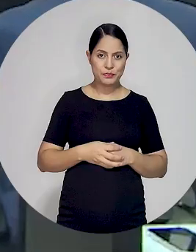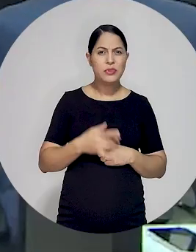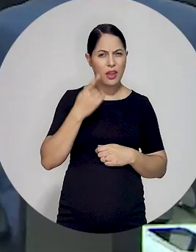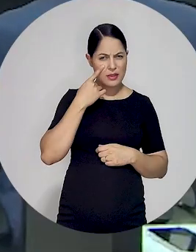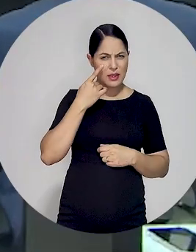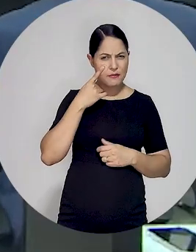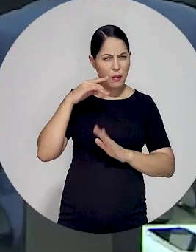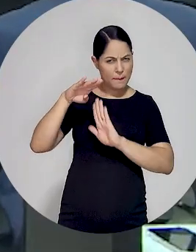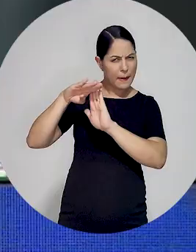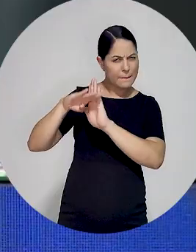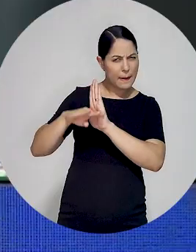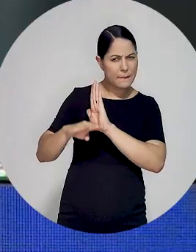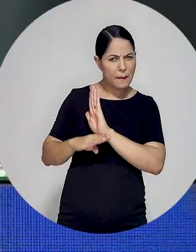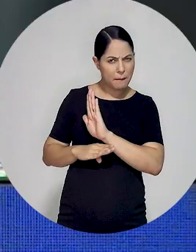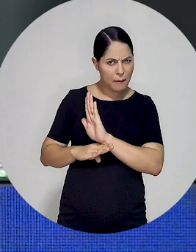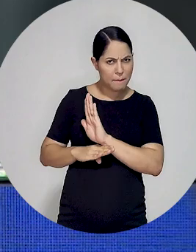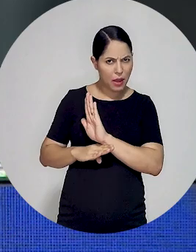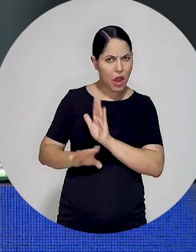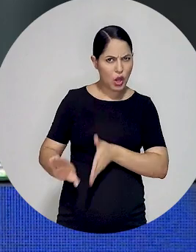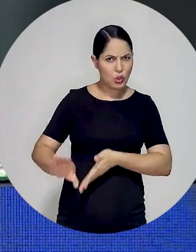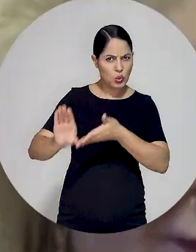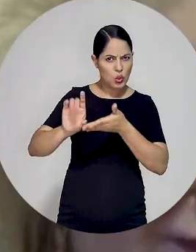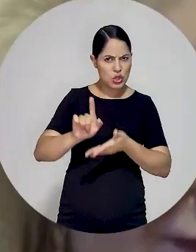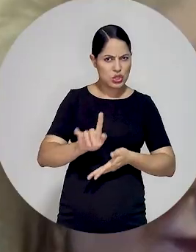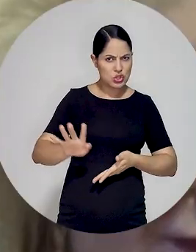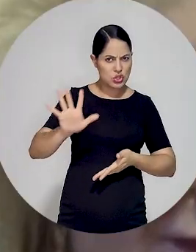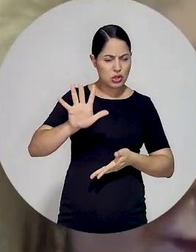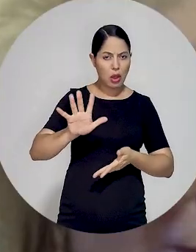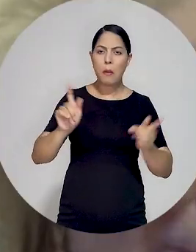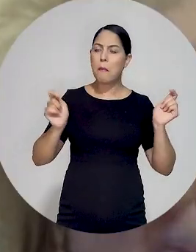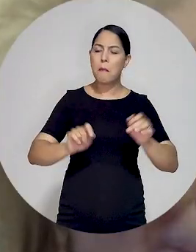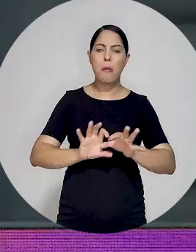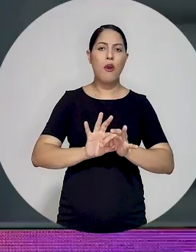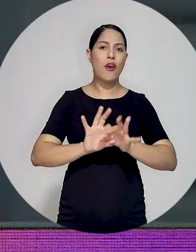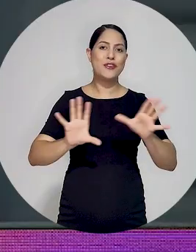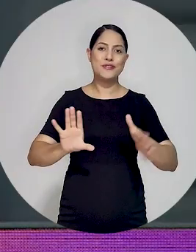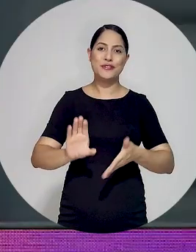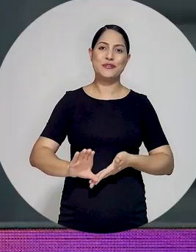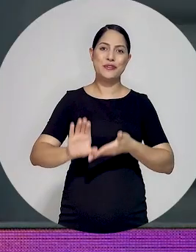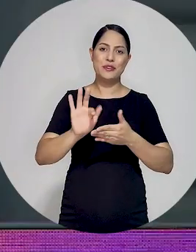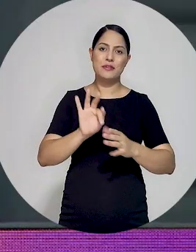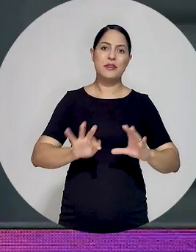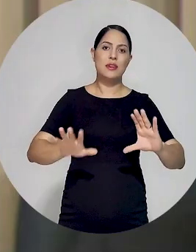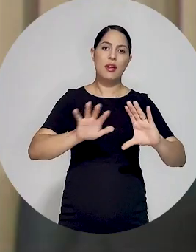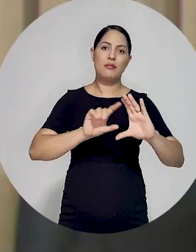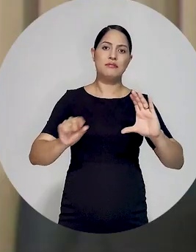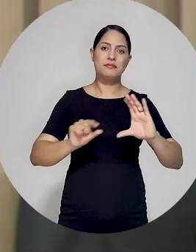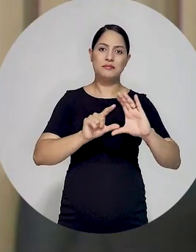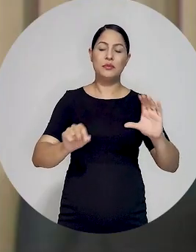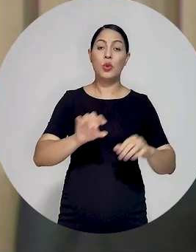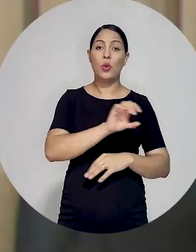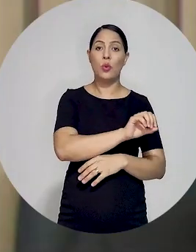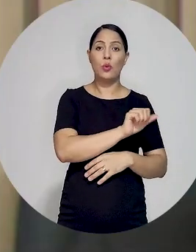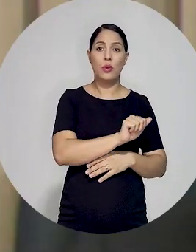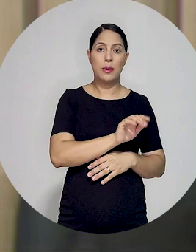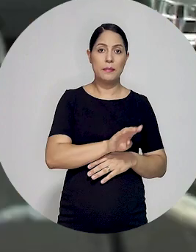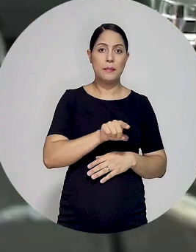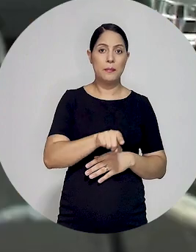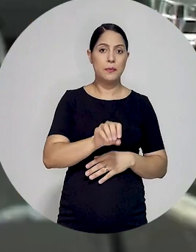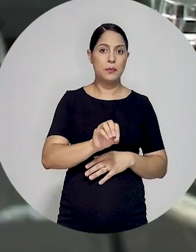14.133/2021. Essas e outras pautas do Conselho Pleno da OAB você também pode conferir com detalhes no site do Conselho Federal,